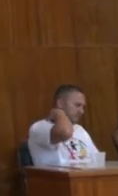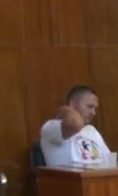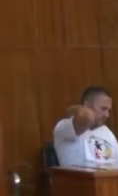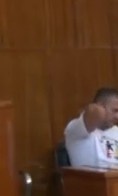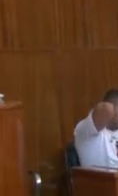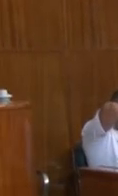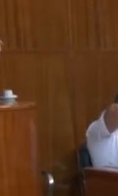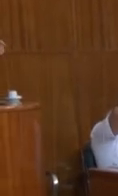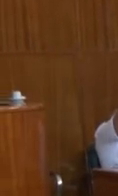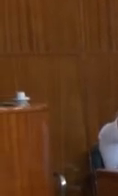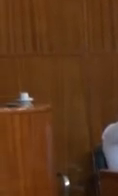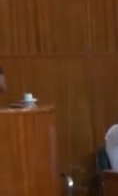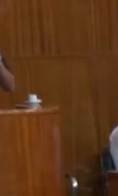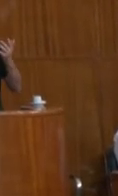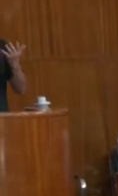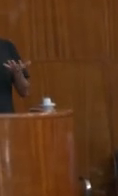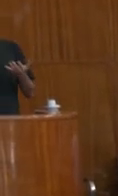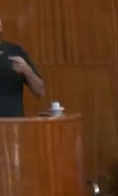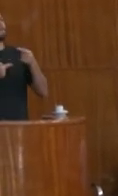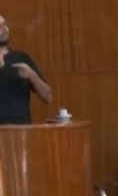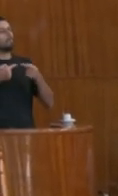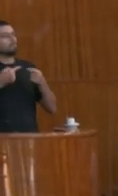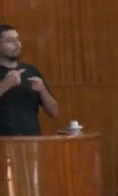essa política de reserva de vagas,